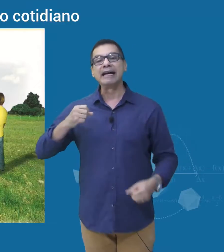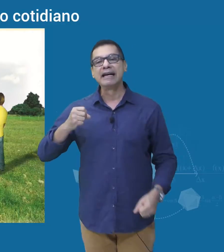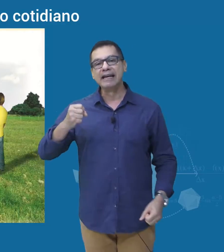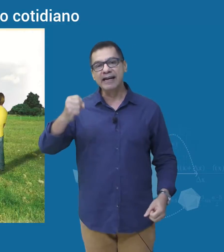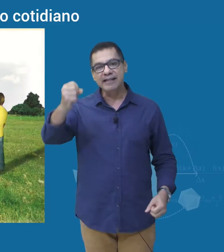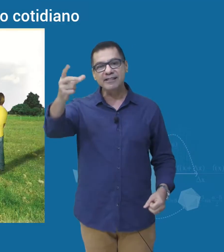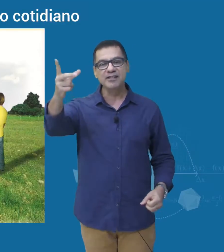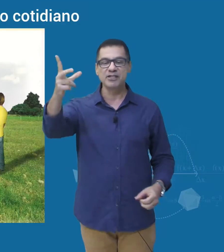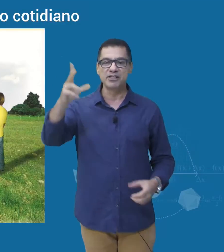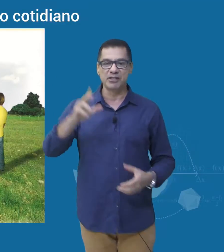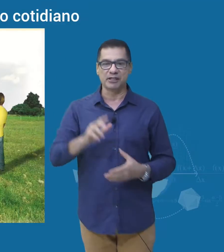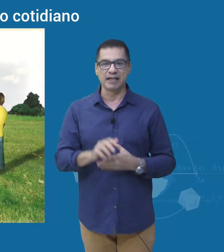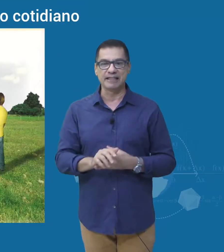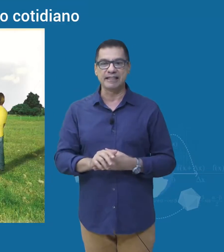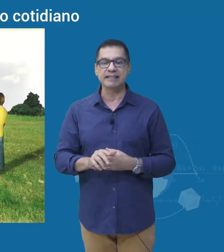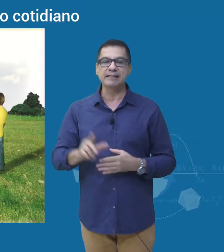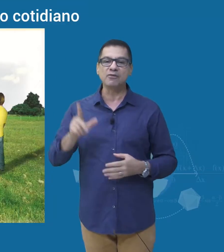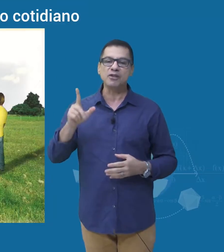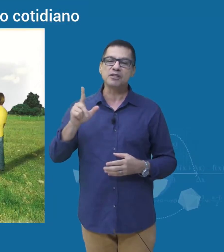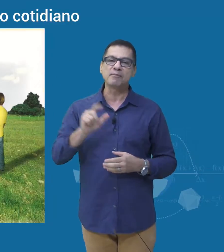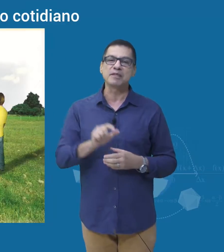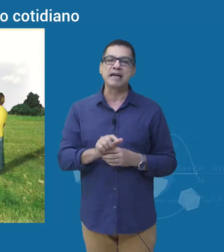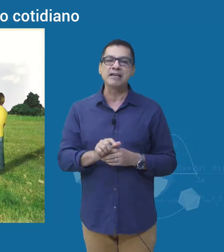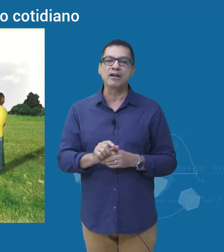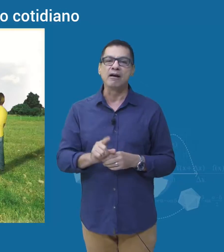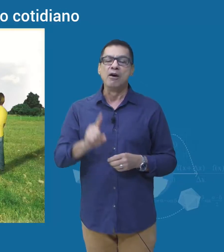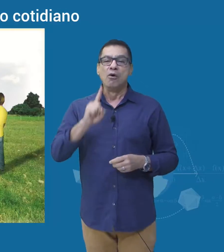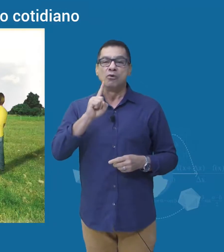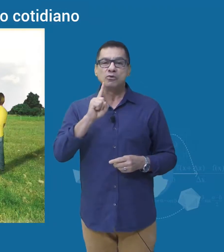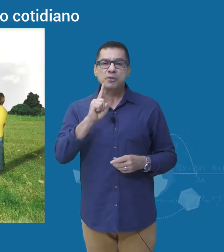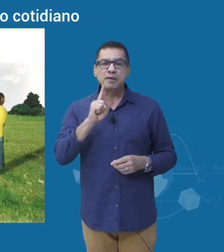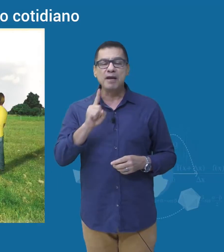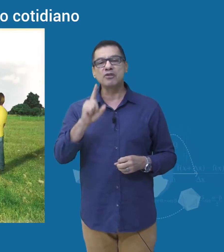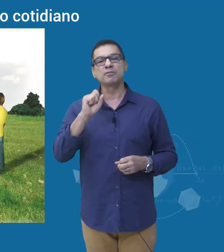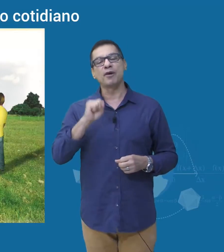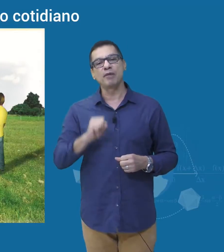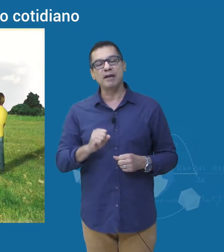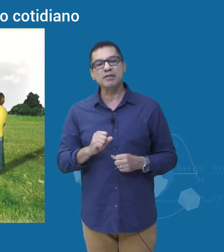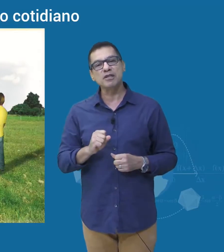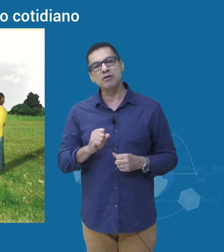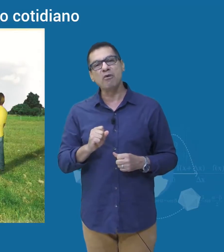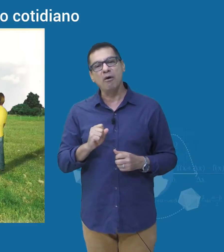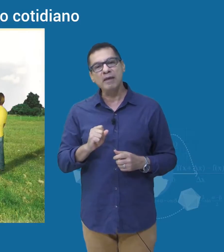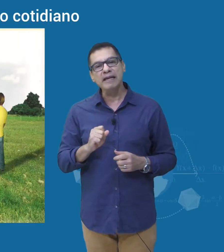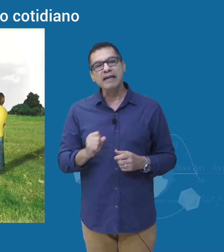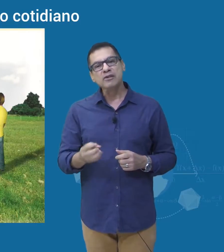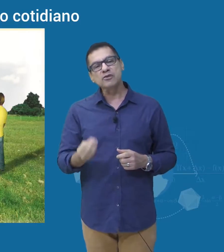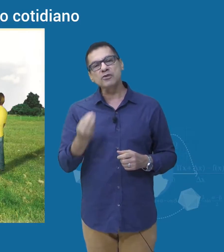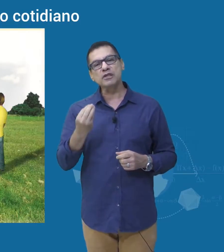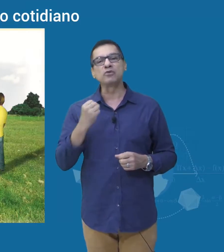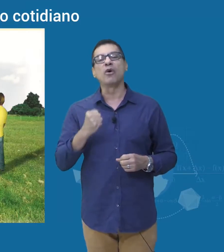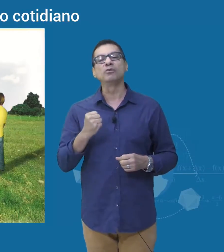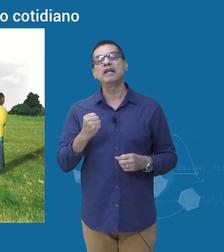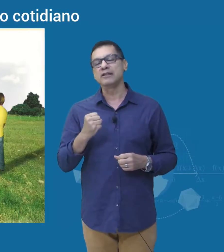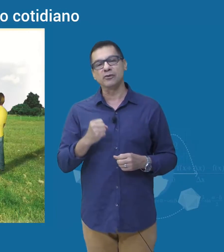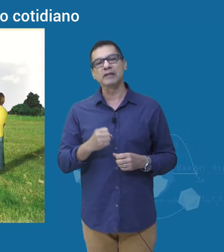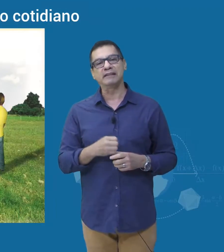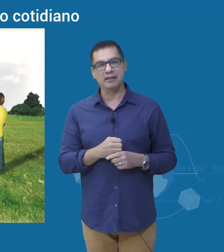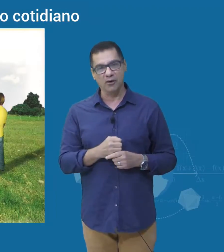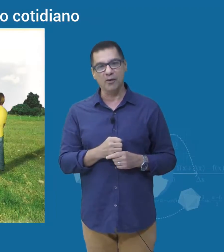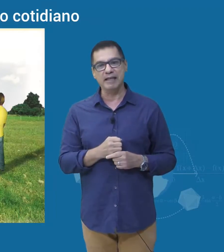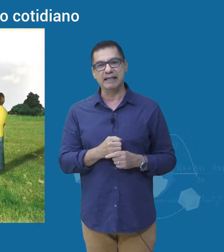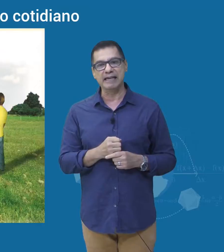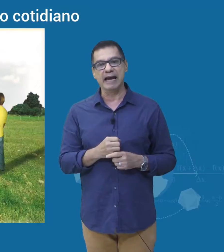determinar grandes distâncias. Então nós temos aí, olha, um dos primeiros problemas que o homem suscitou dentro